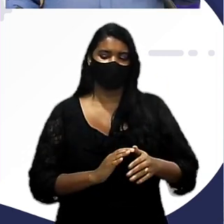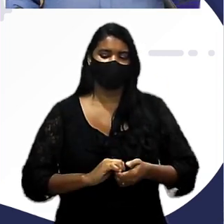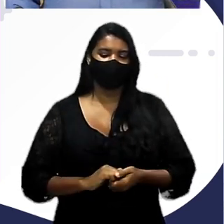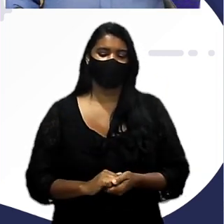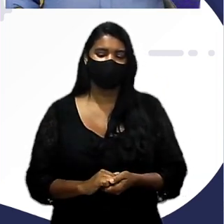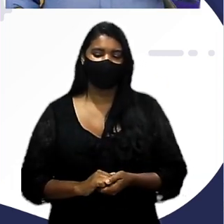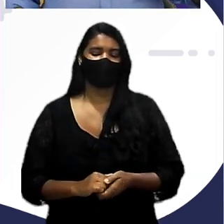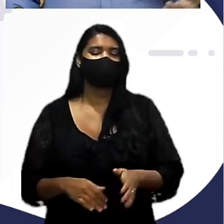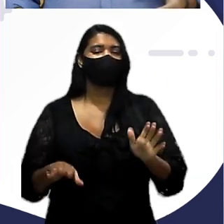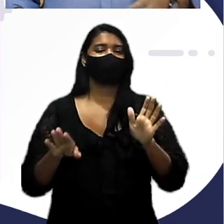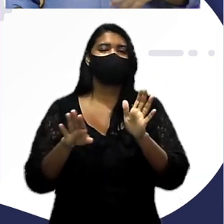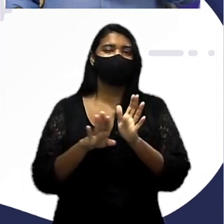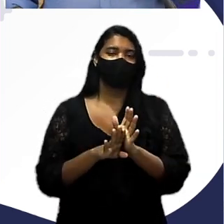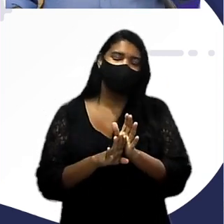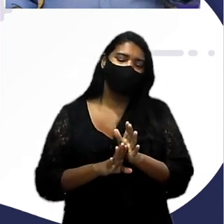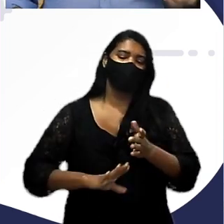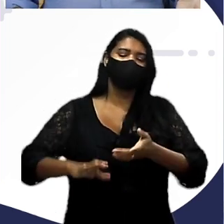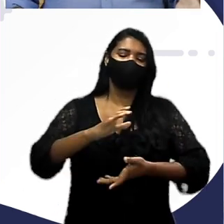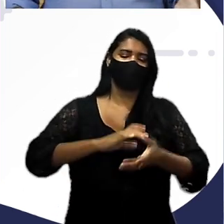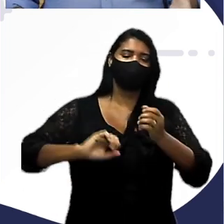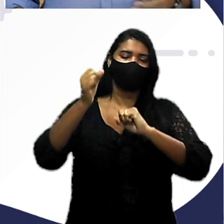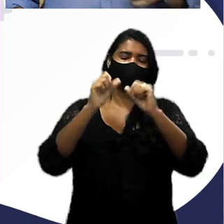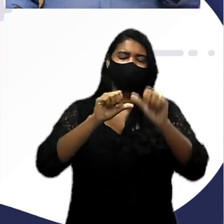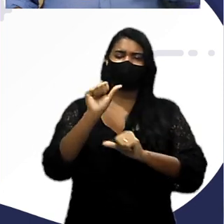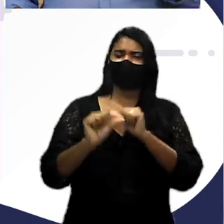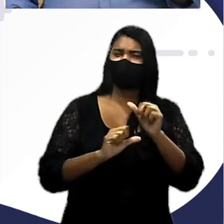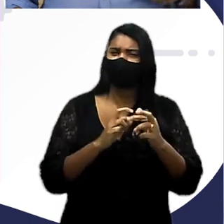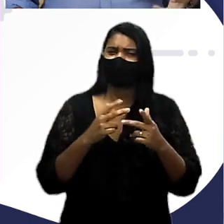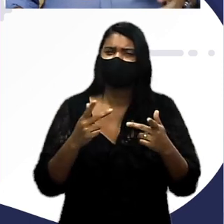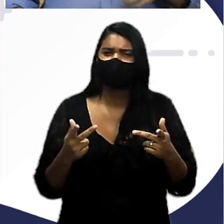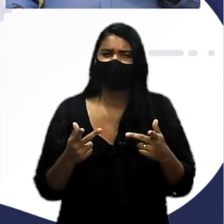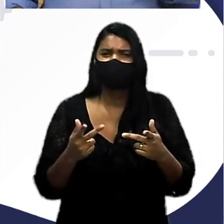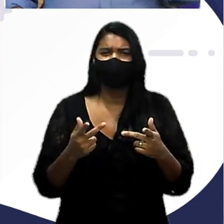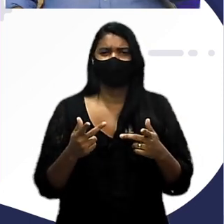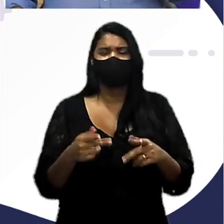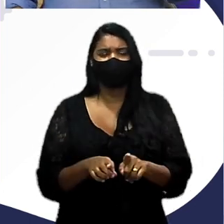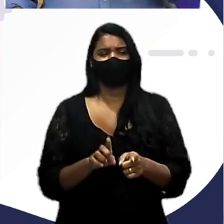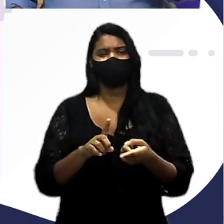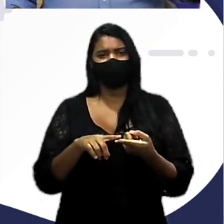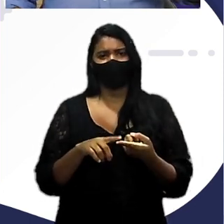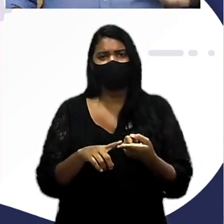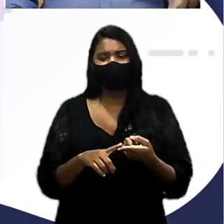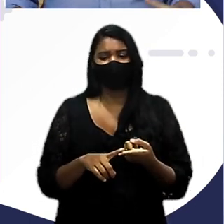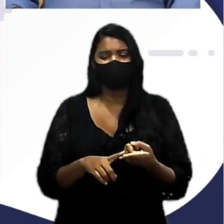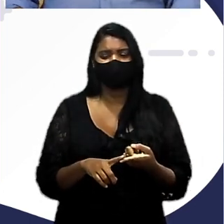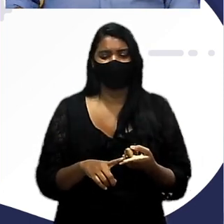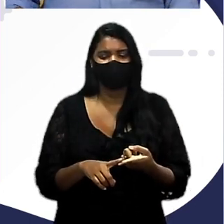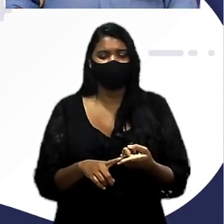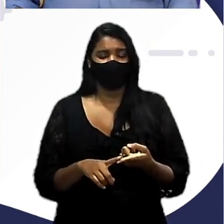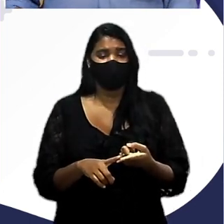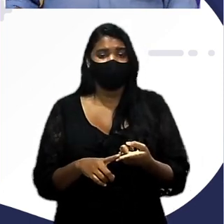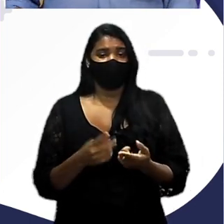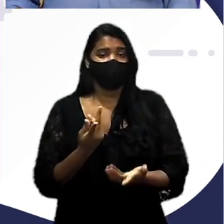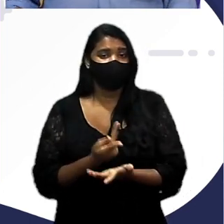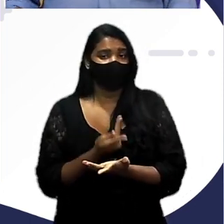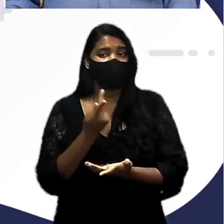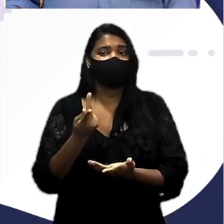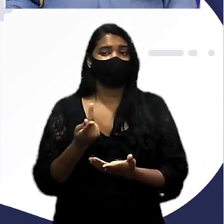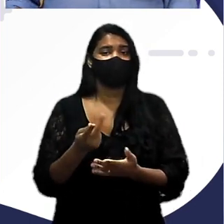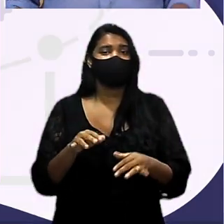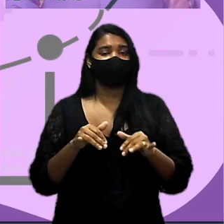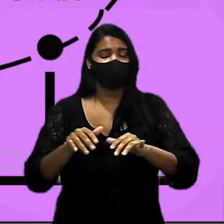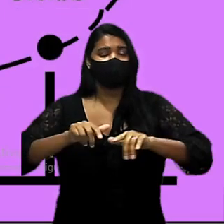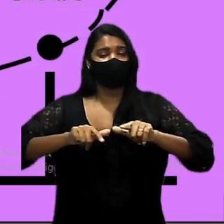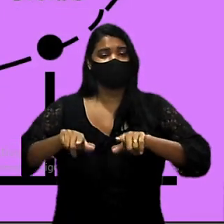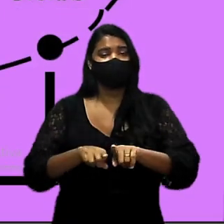Industrial veio, trouxe grandes mudanças fortemente e que abalaram, né, inclusive, o próprio mercado de